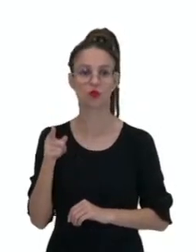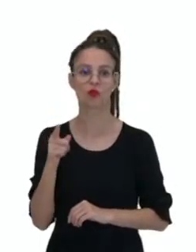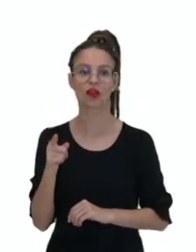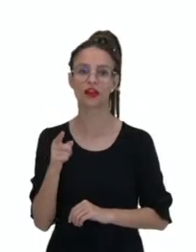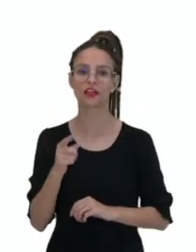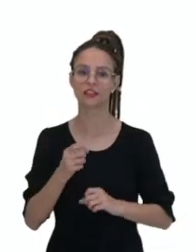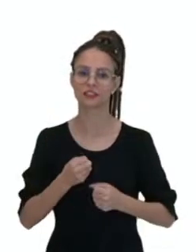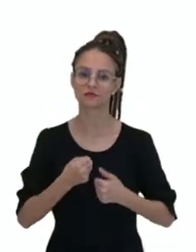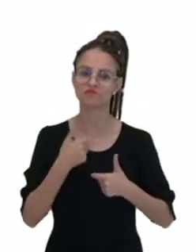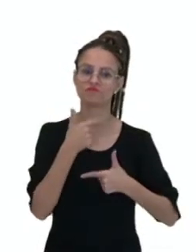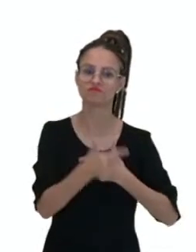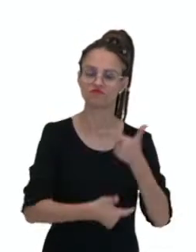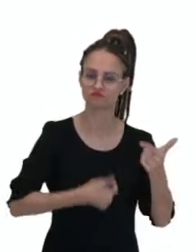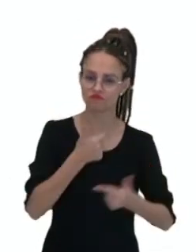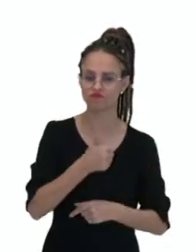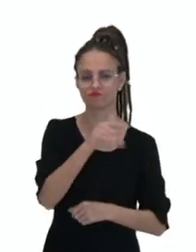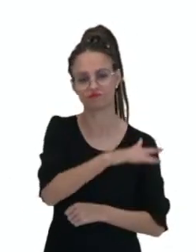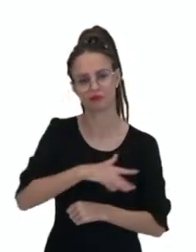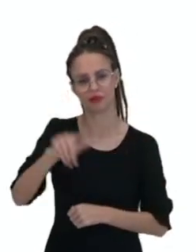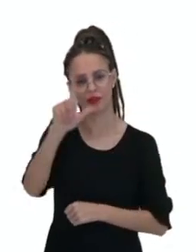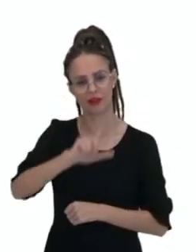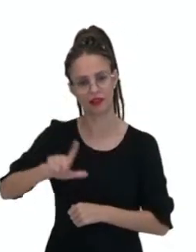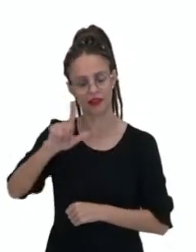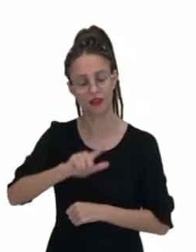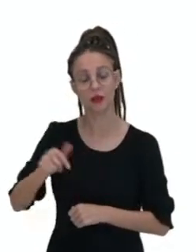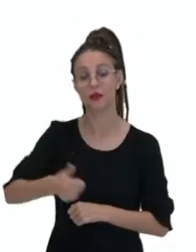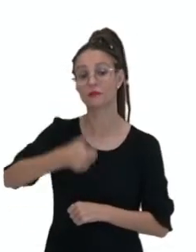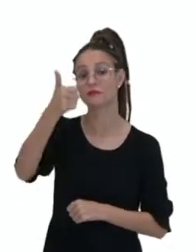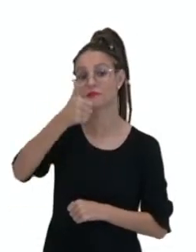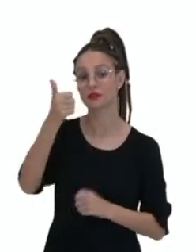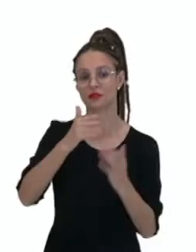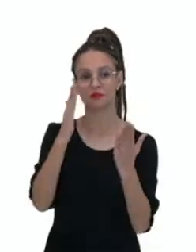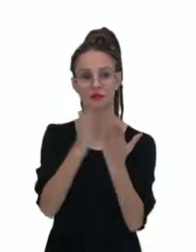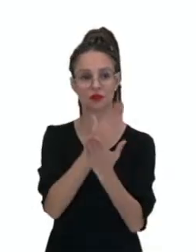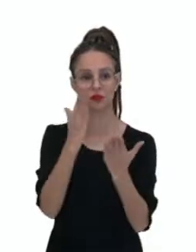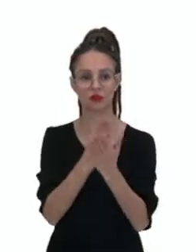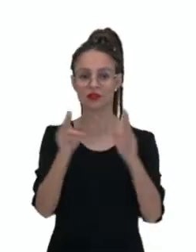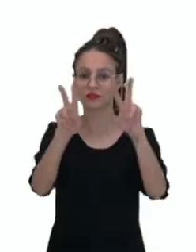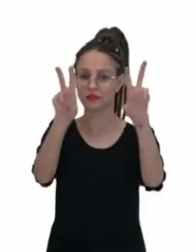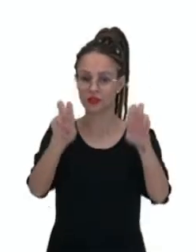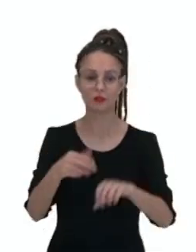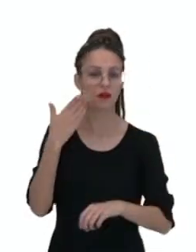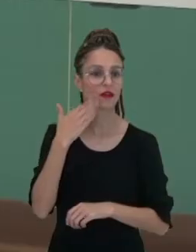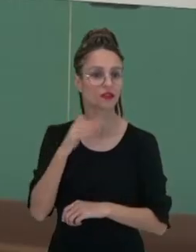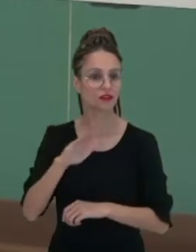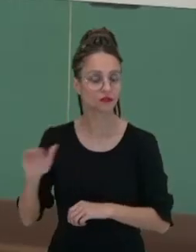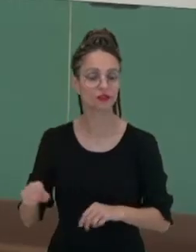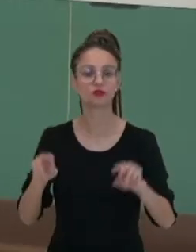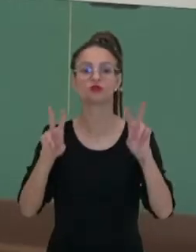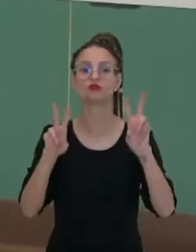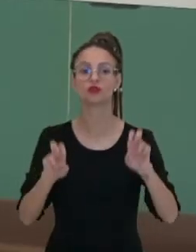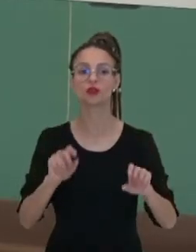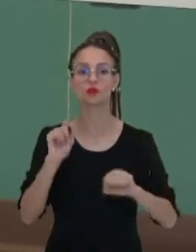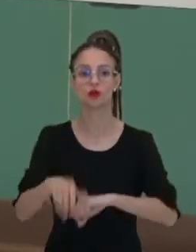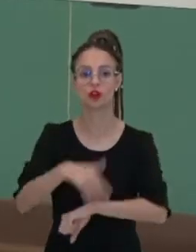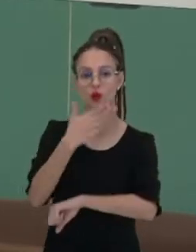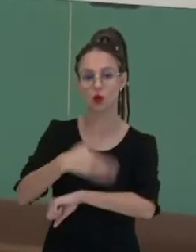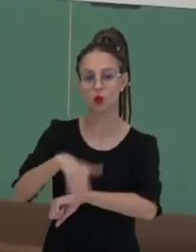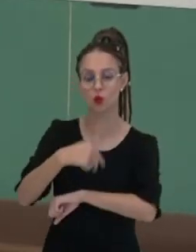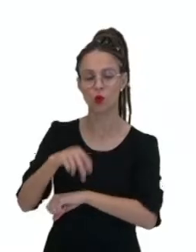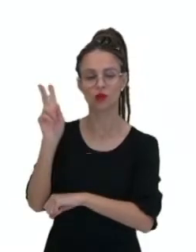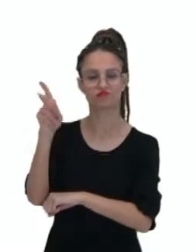toda a atividade literária, lançando seu primeiro livro com temática infantil, intitulado A Rua dos